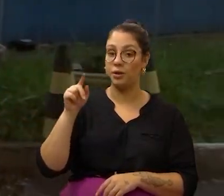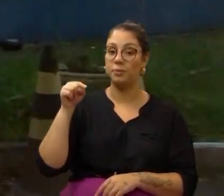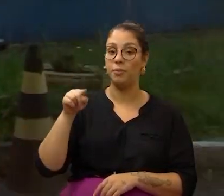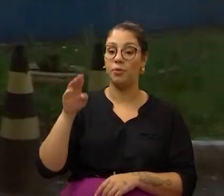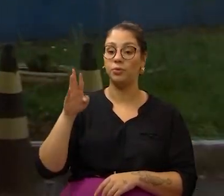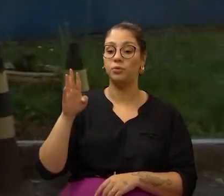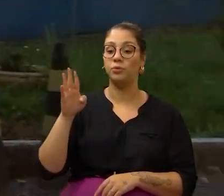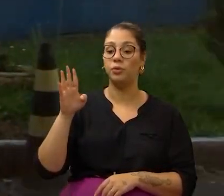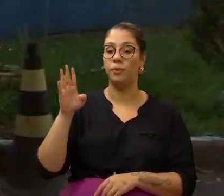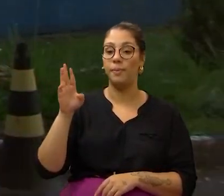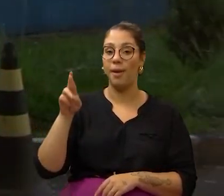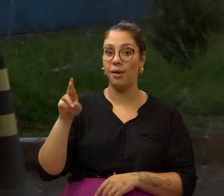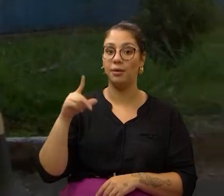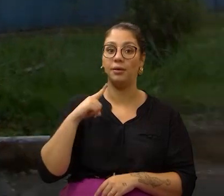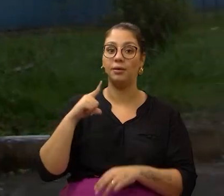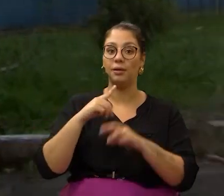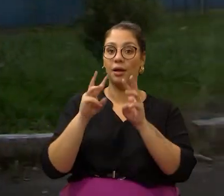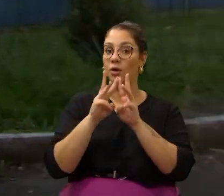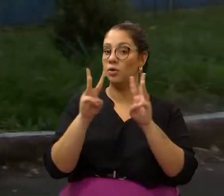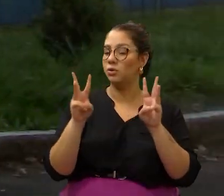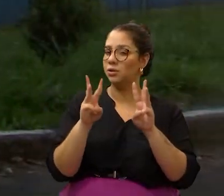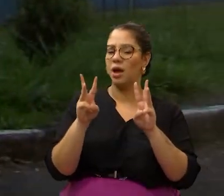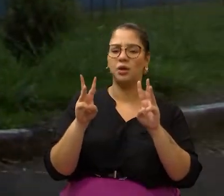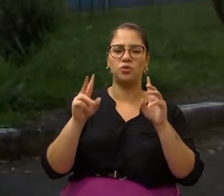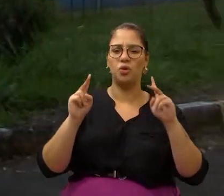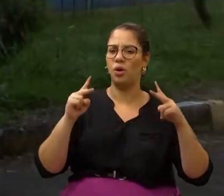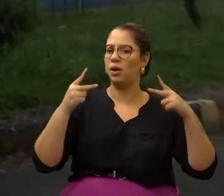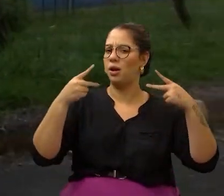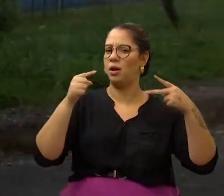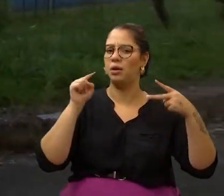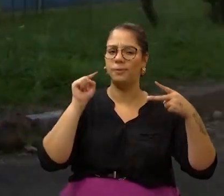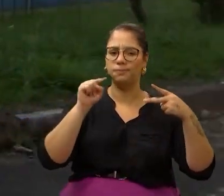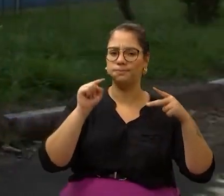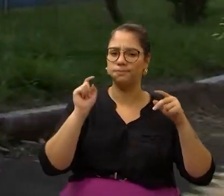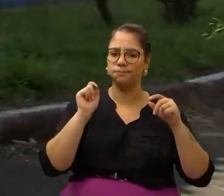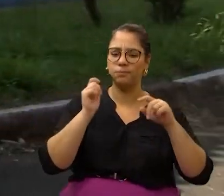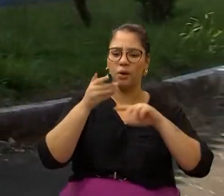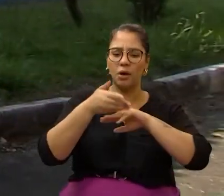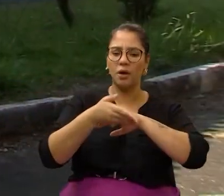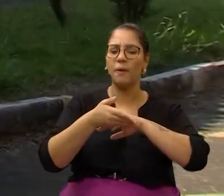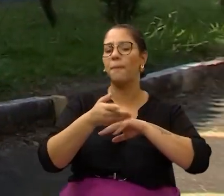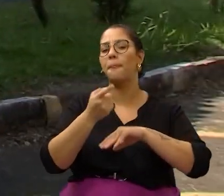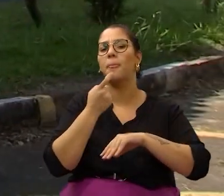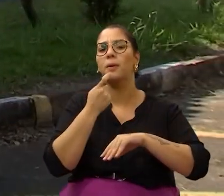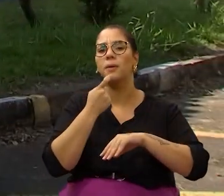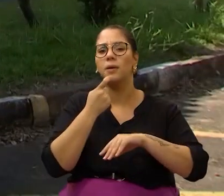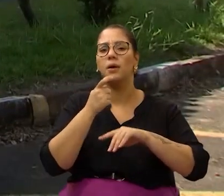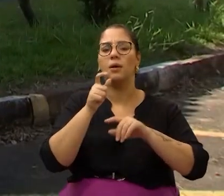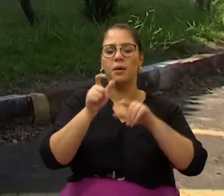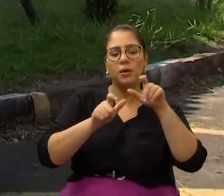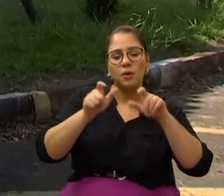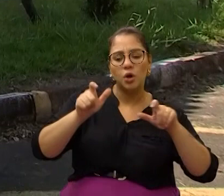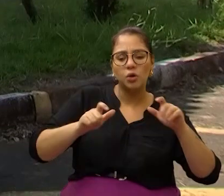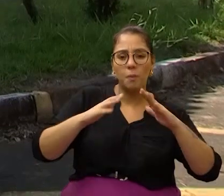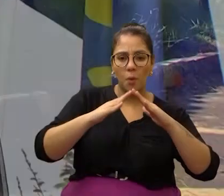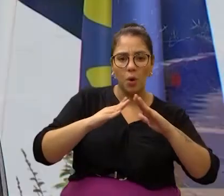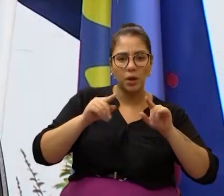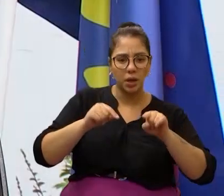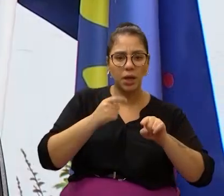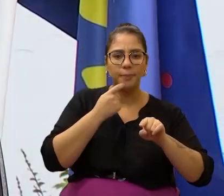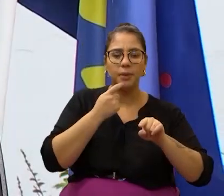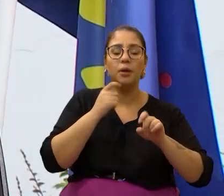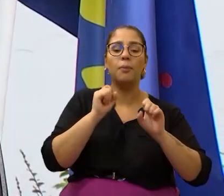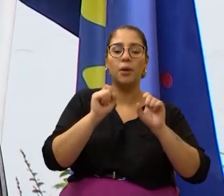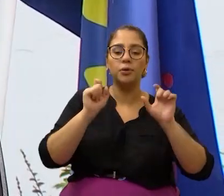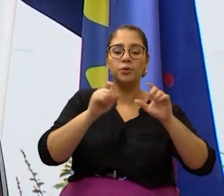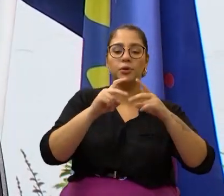tem no site, existe todo um link onde o campineiro pode acessar e